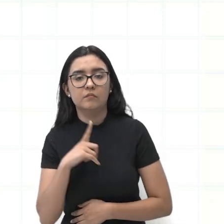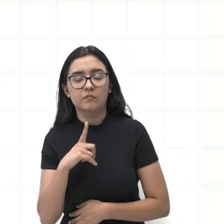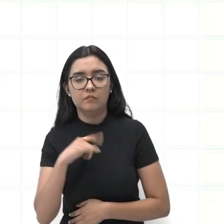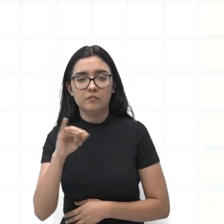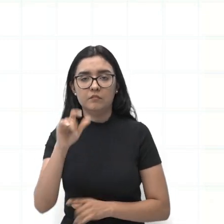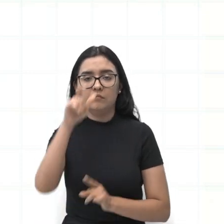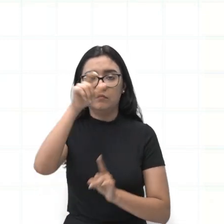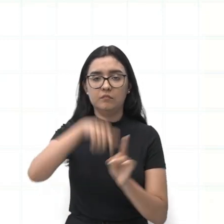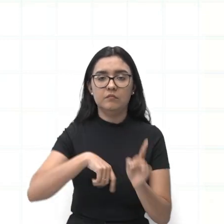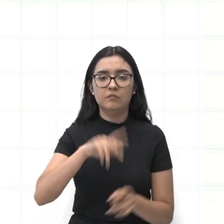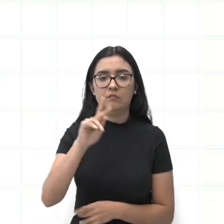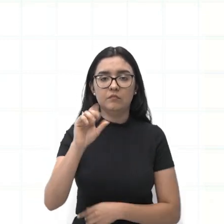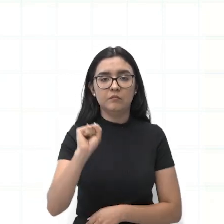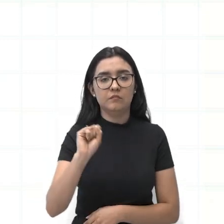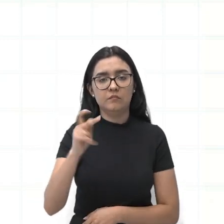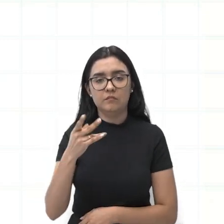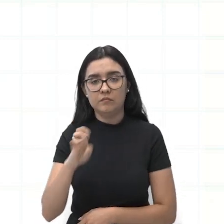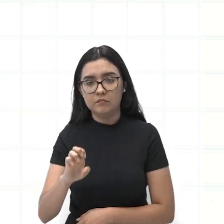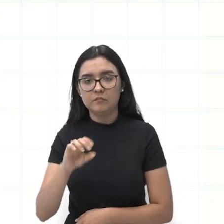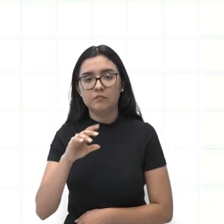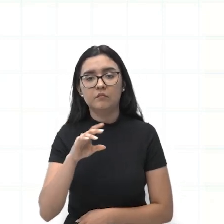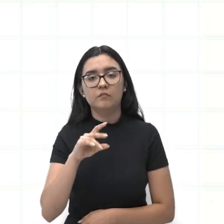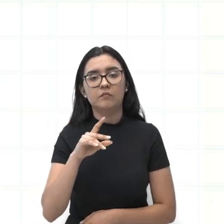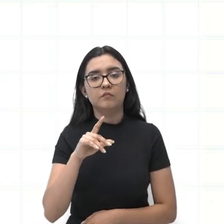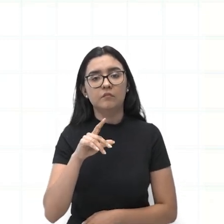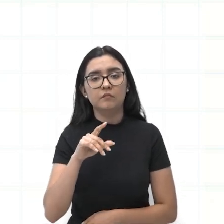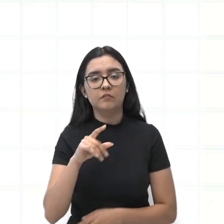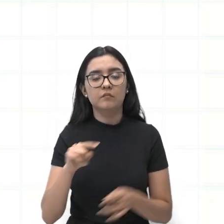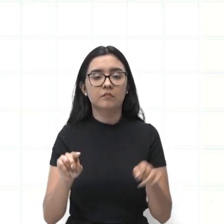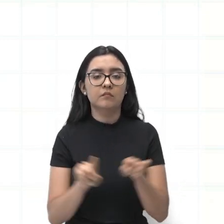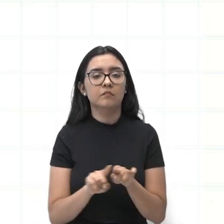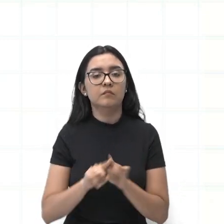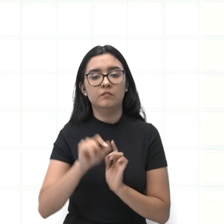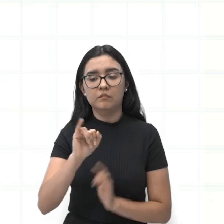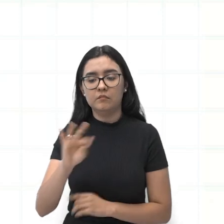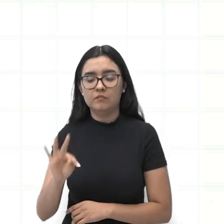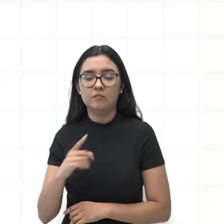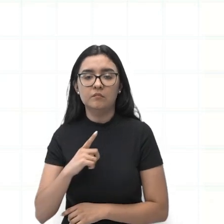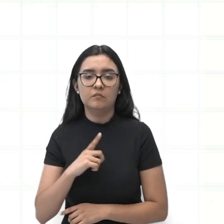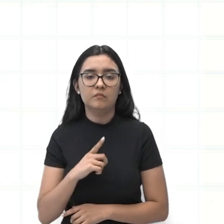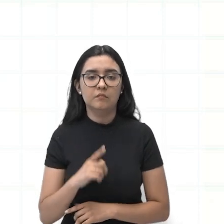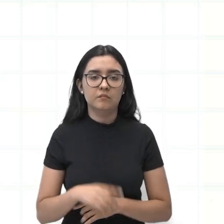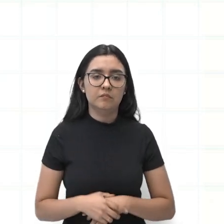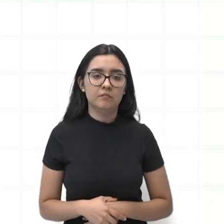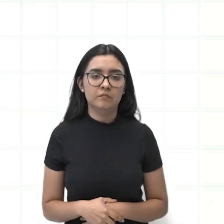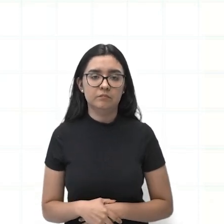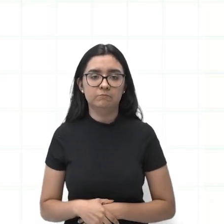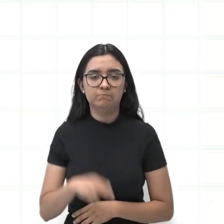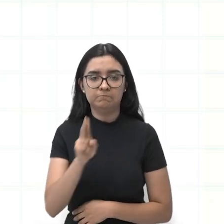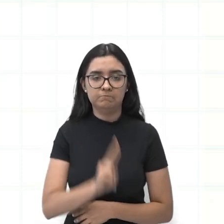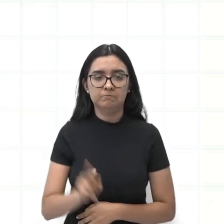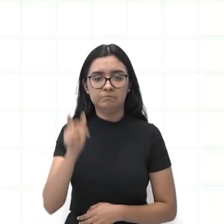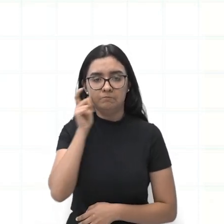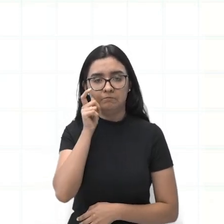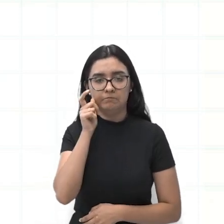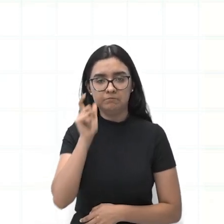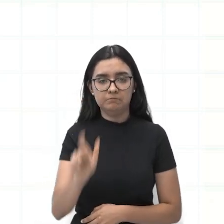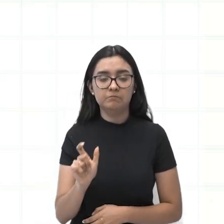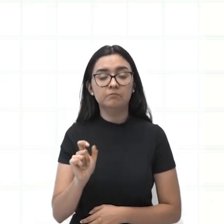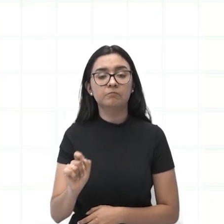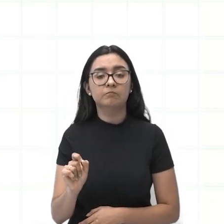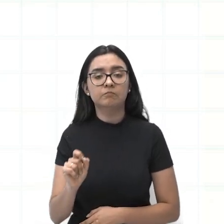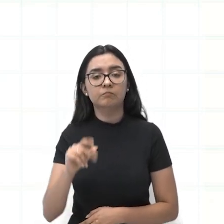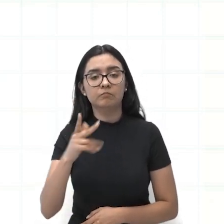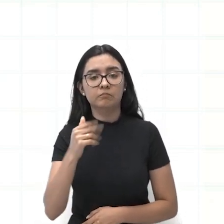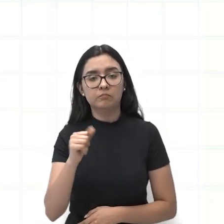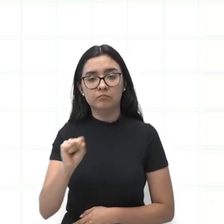Então, quando eu tenho meu sujeito, he, she, it, ou uma palavra equivalente, eu vou utilizar a forma has, como é o caso aqui. Olha